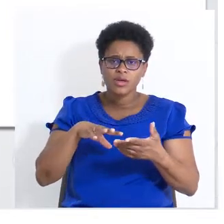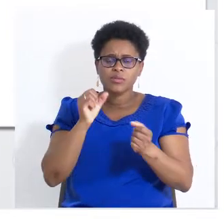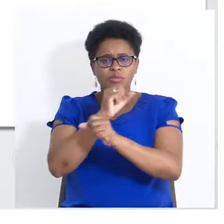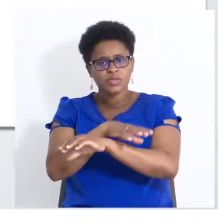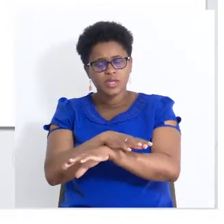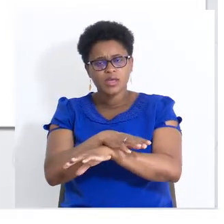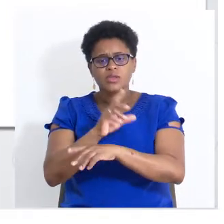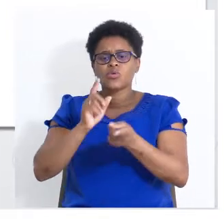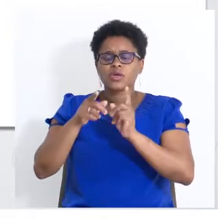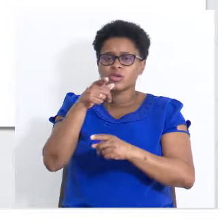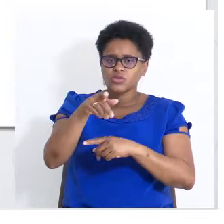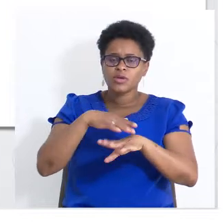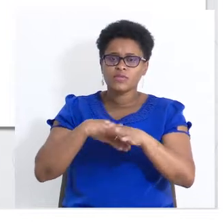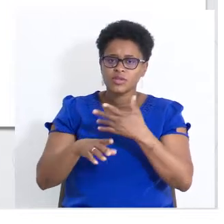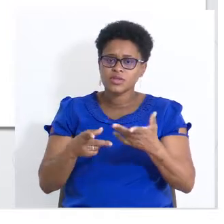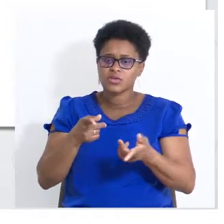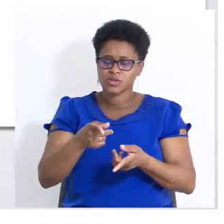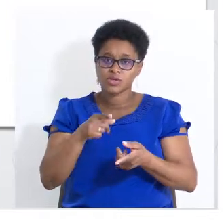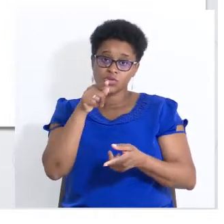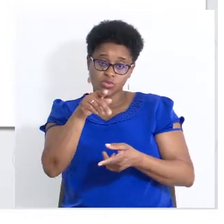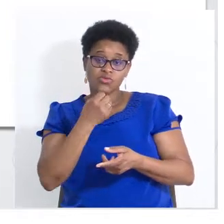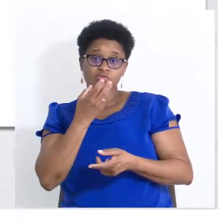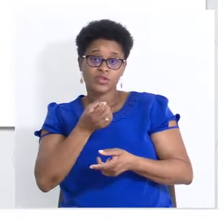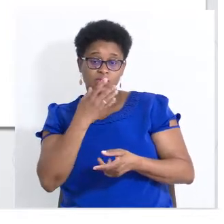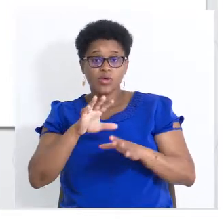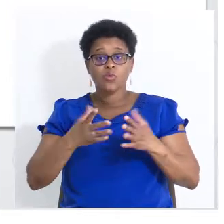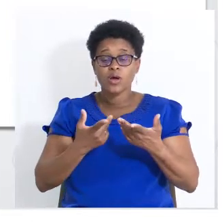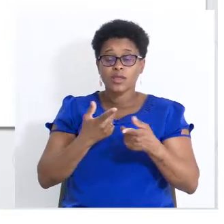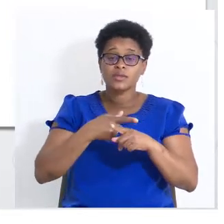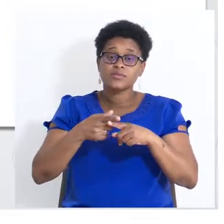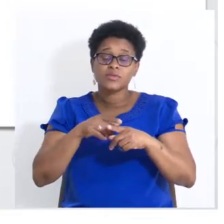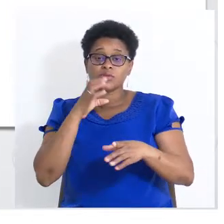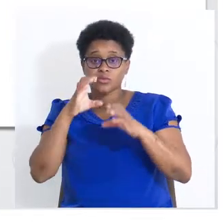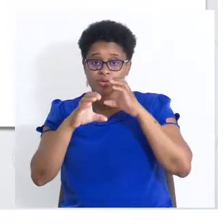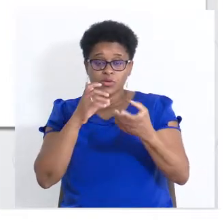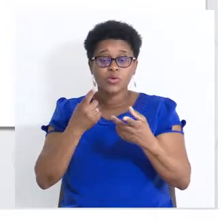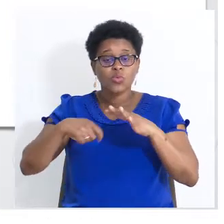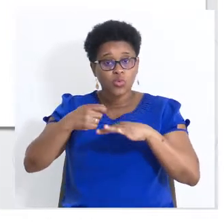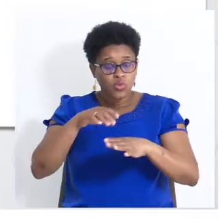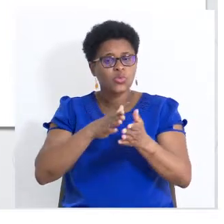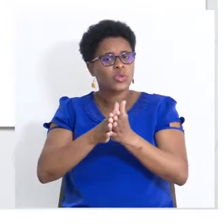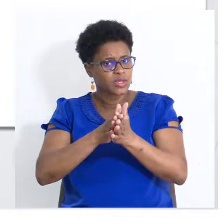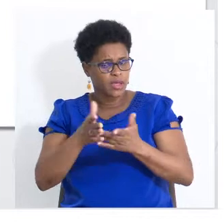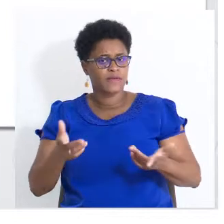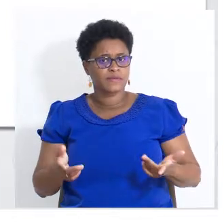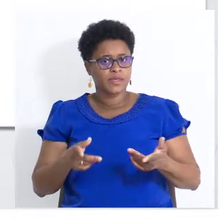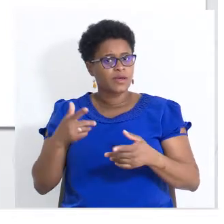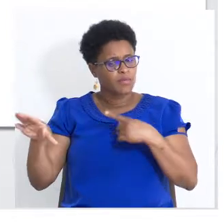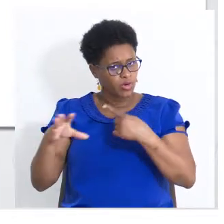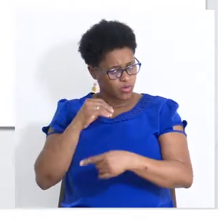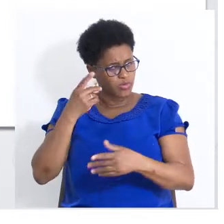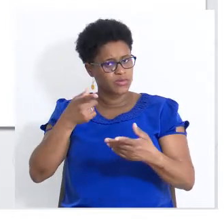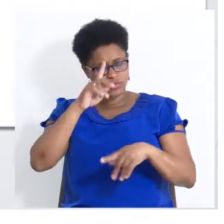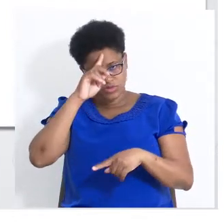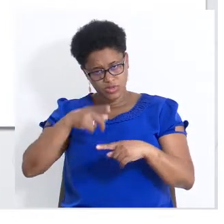publicidade. O que é que vais fazer com isto? Vais explicar a sua intenção comunicativa e os recursos utilizados para